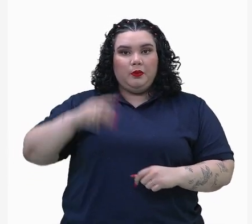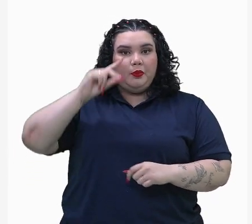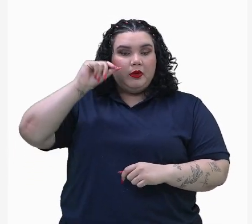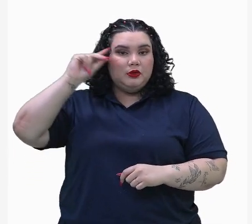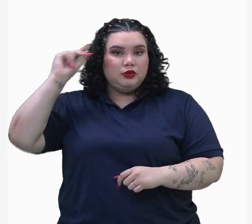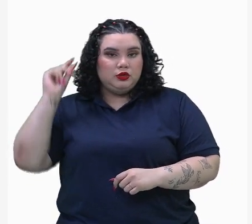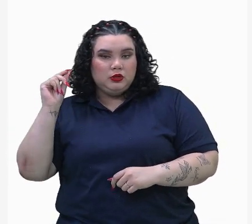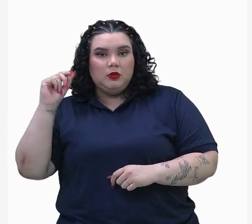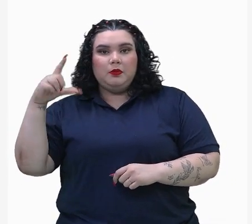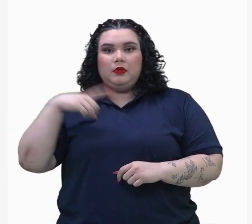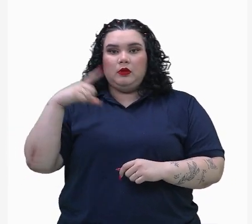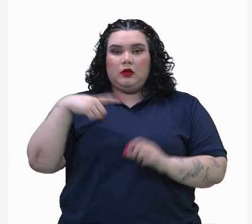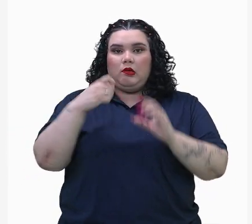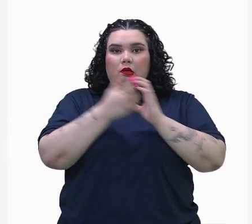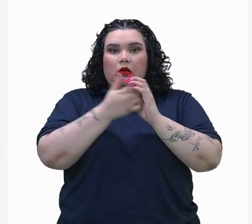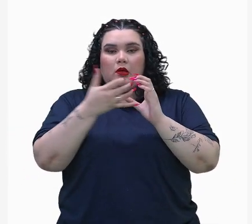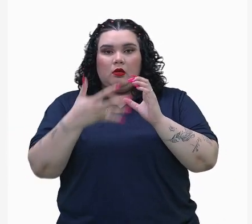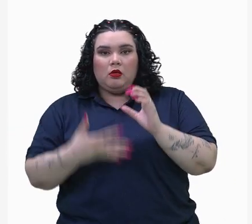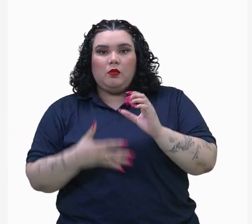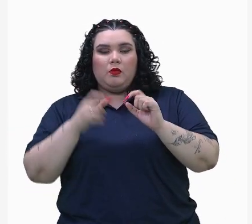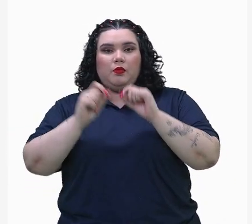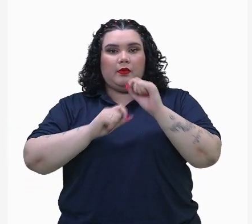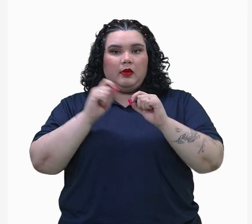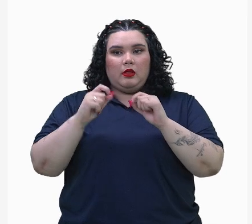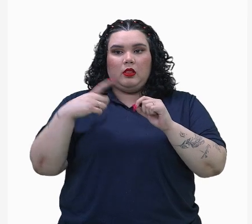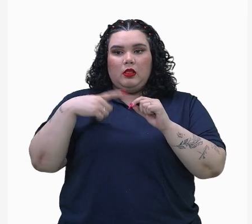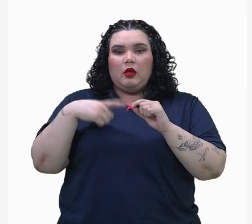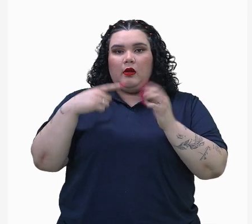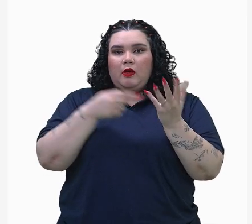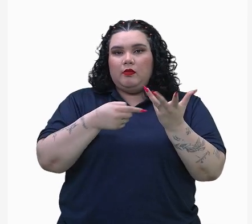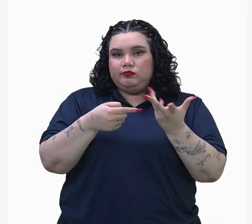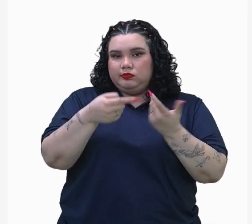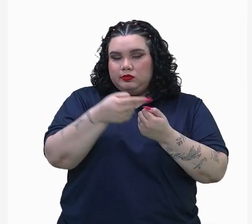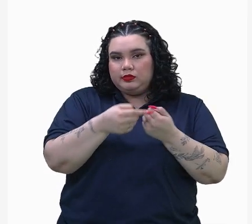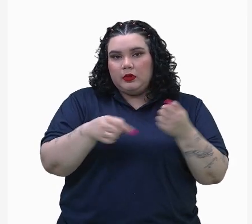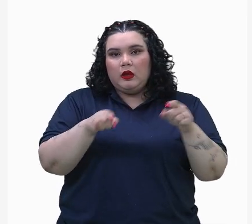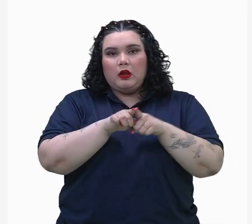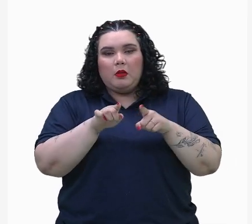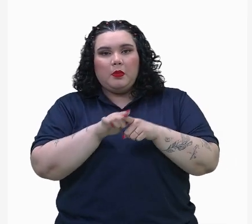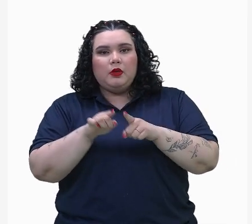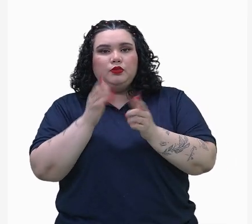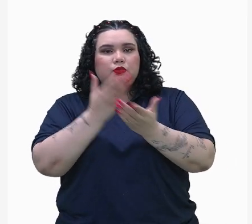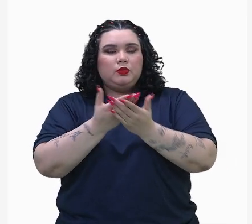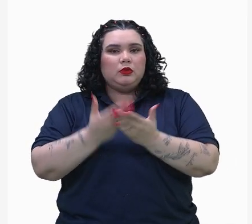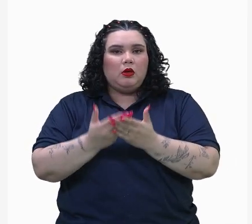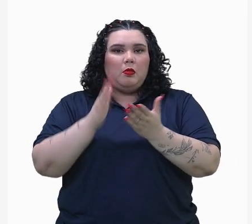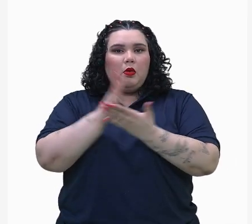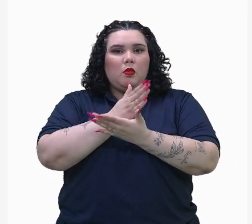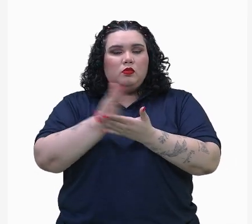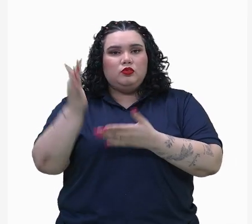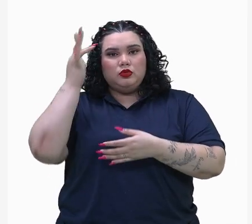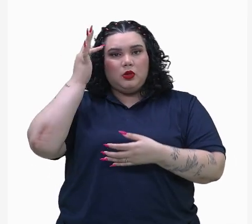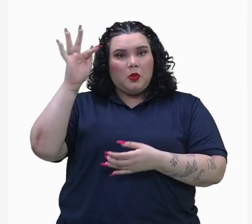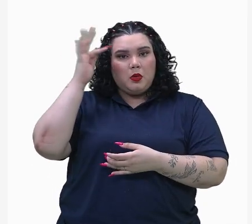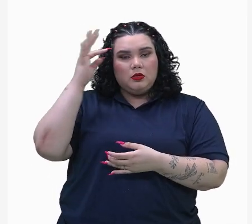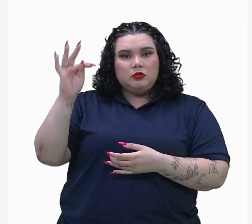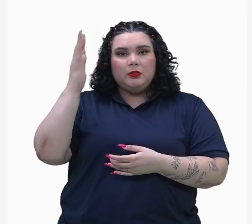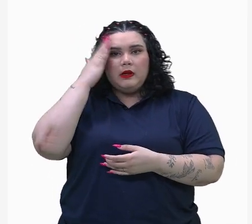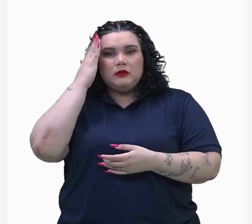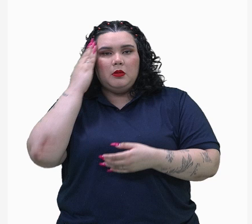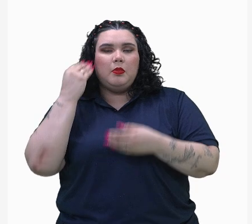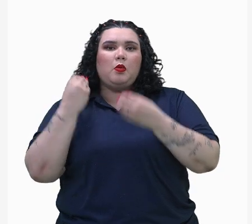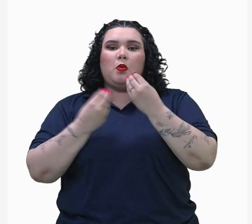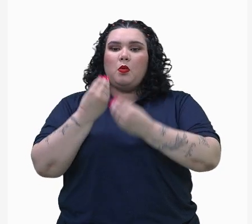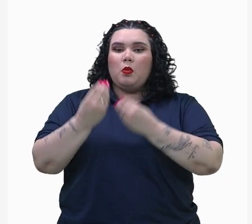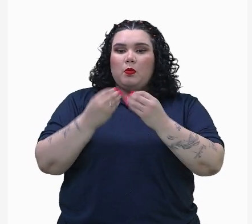caracterizado pelo absolutismo monárquico e também conhecemos alguns pensadores que nos ajudam a entender um pouquinho mais por que a